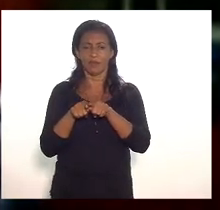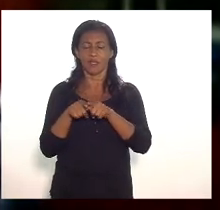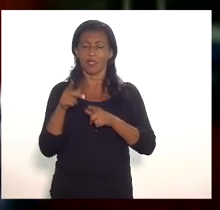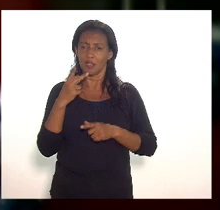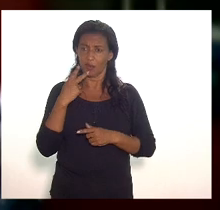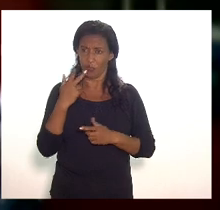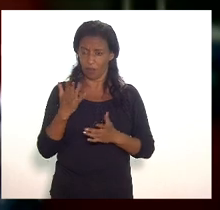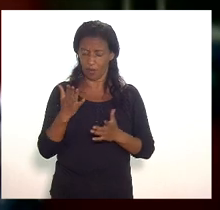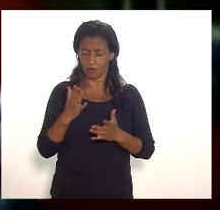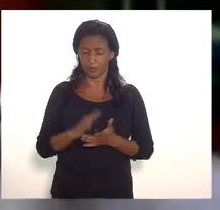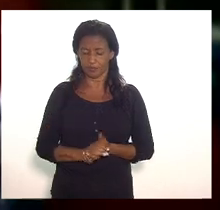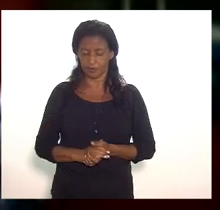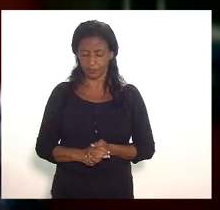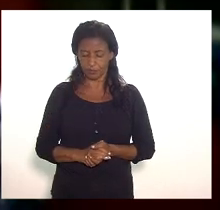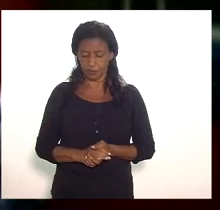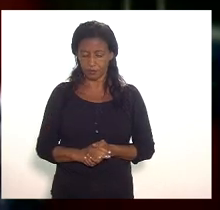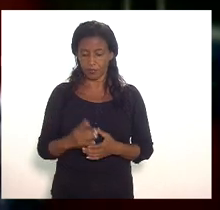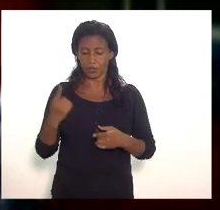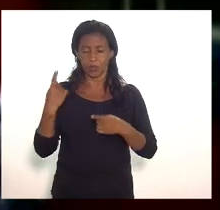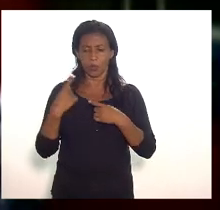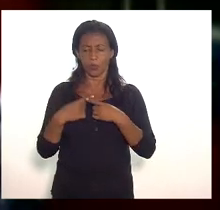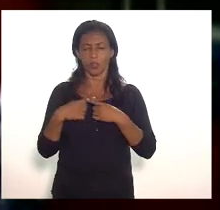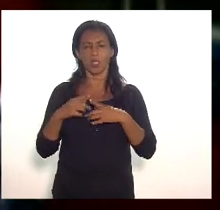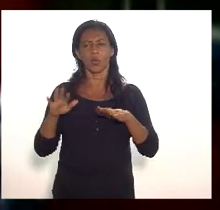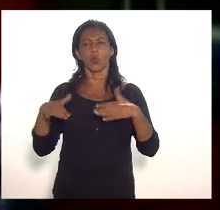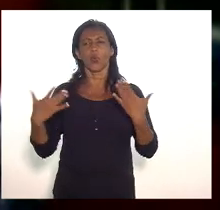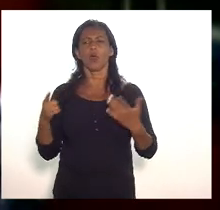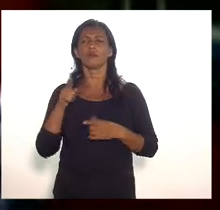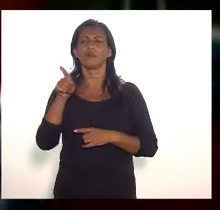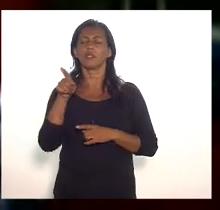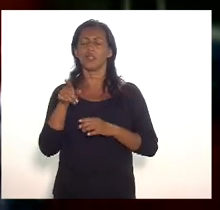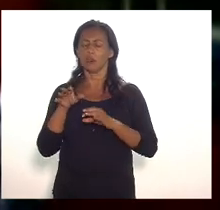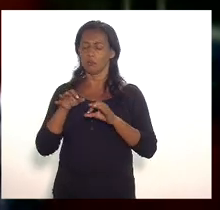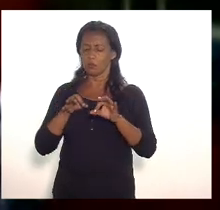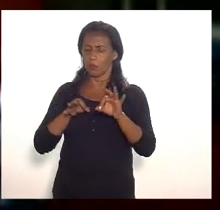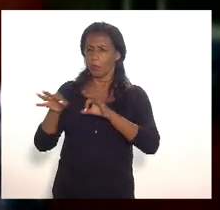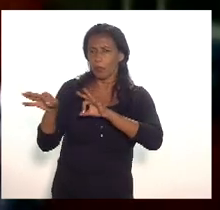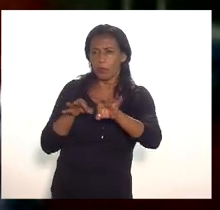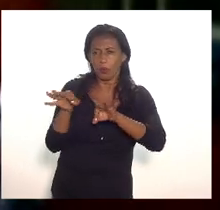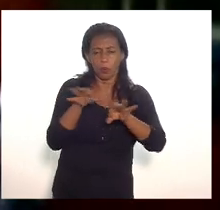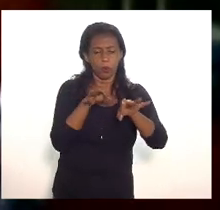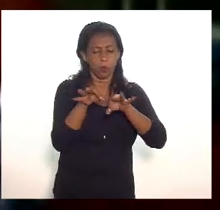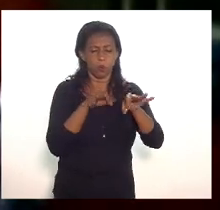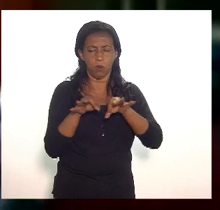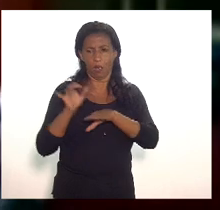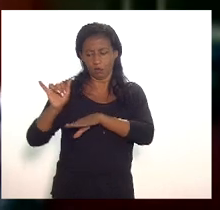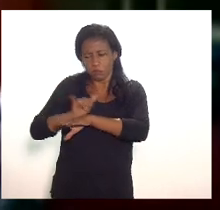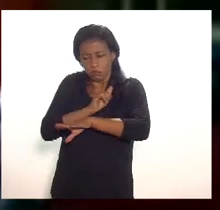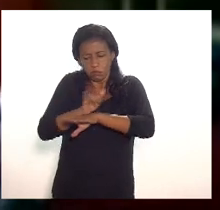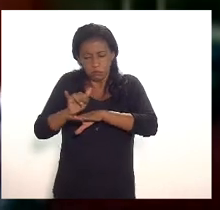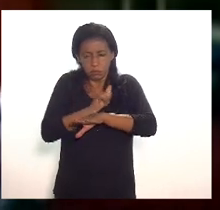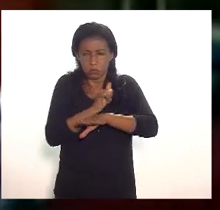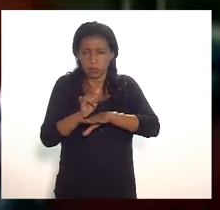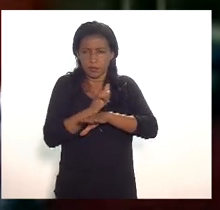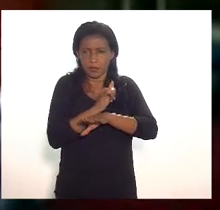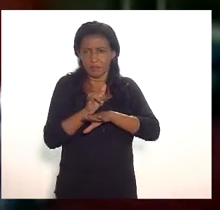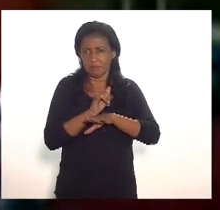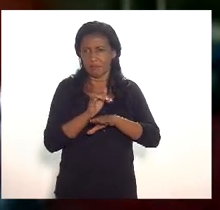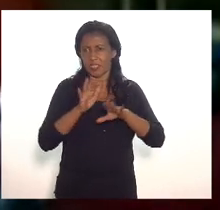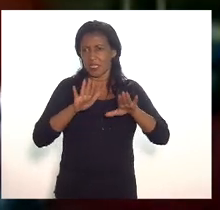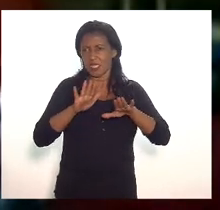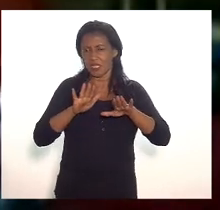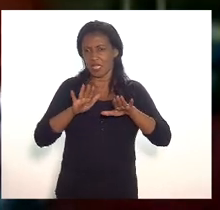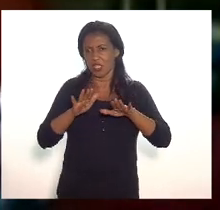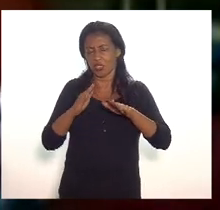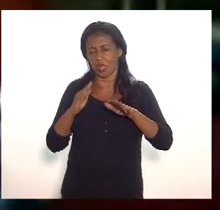falo isto, porque na medida que você elabora um planejamento estratégico, não é? E seja colocado